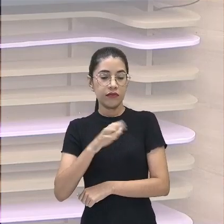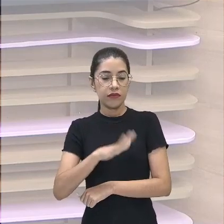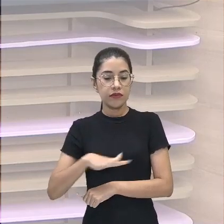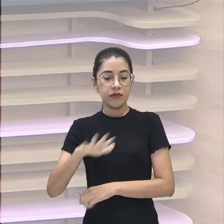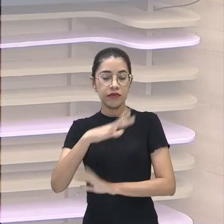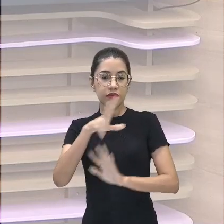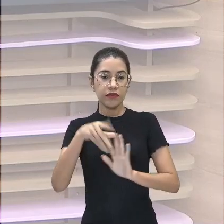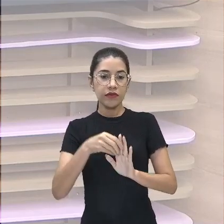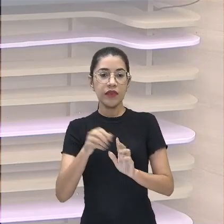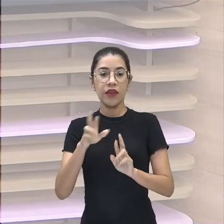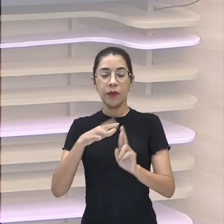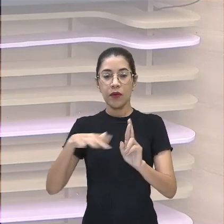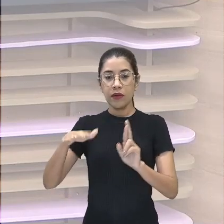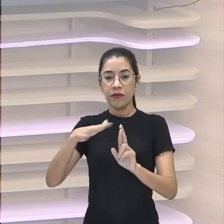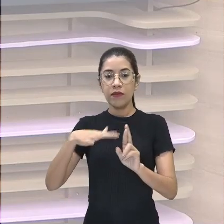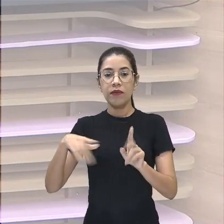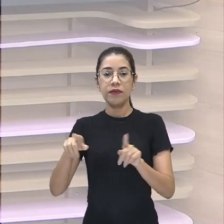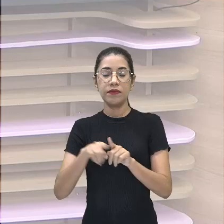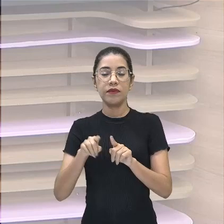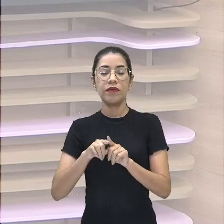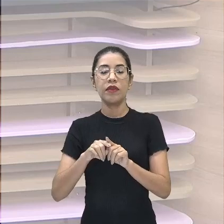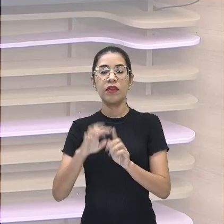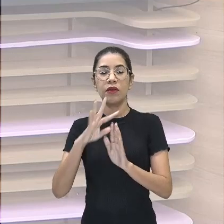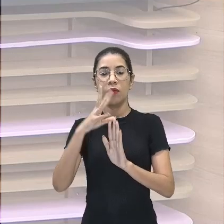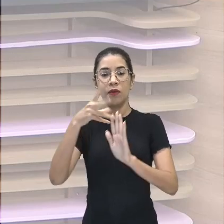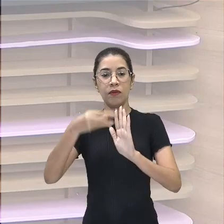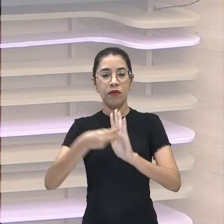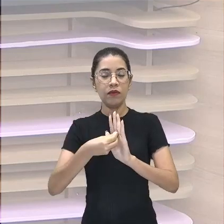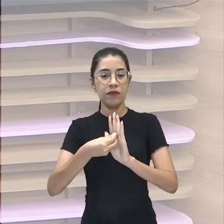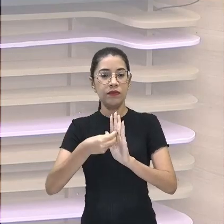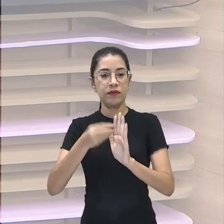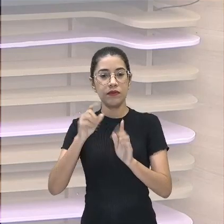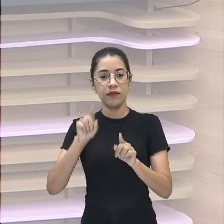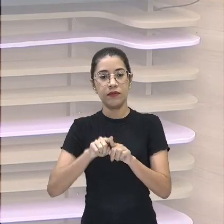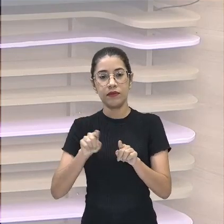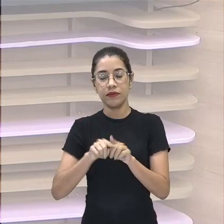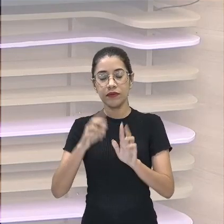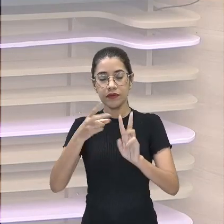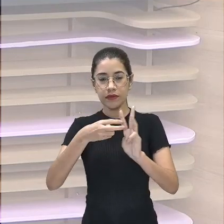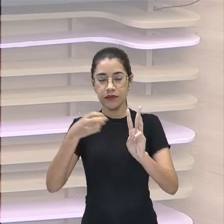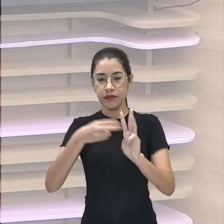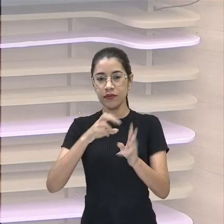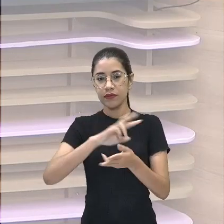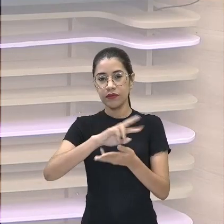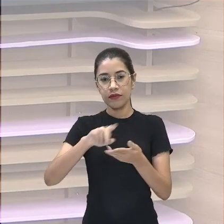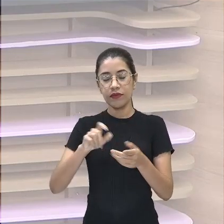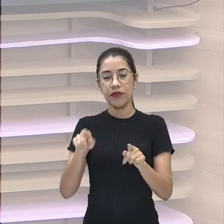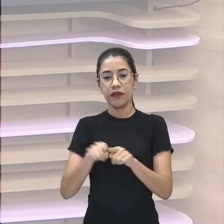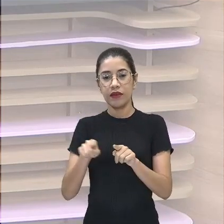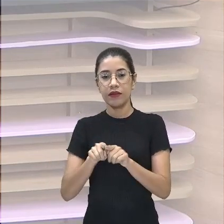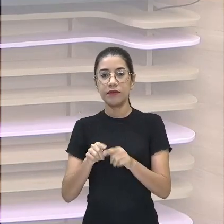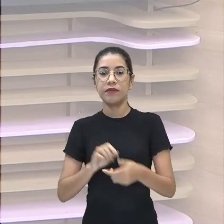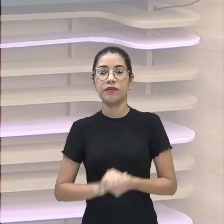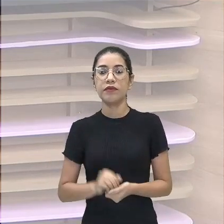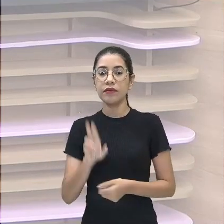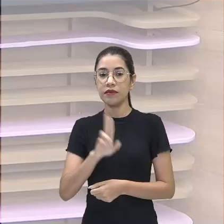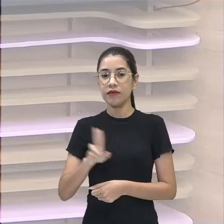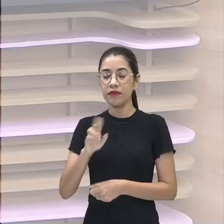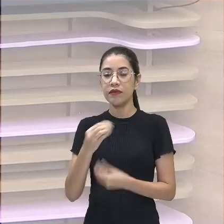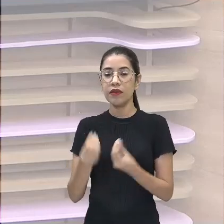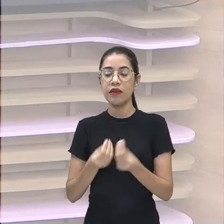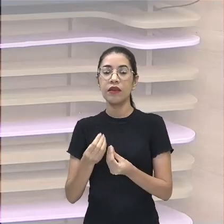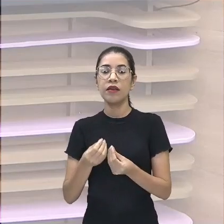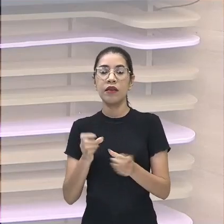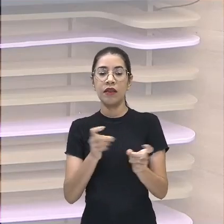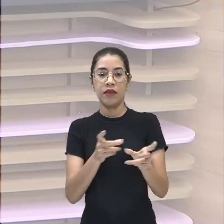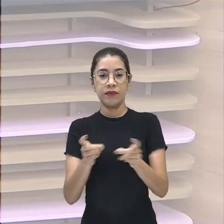Os ribeirinhos, os quilombolas, os indígenas, né? E também é muito utilizado no